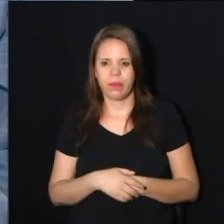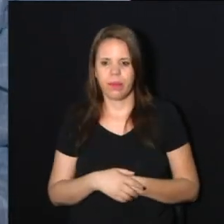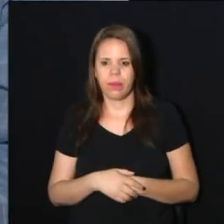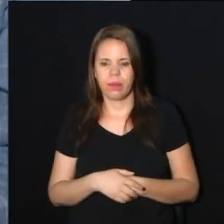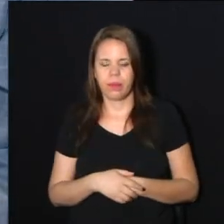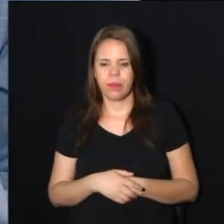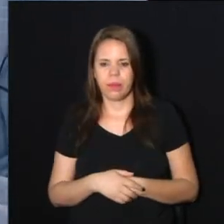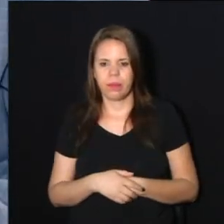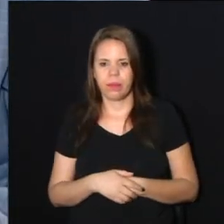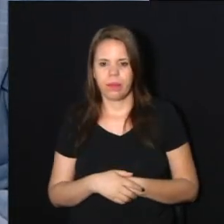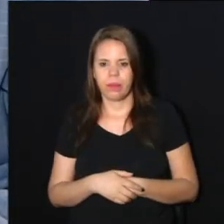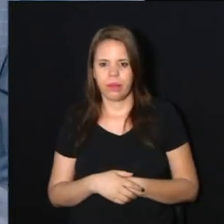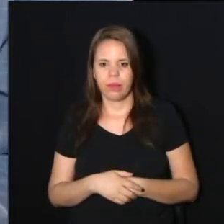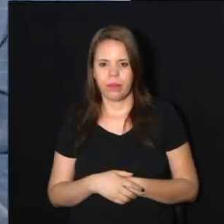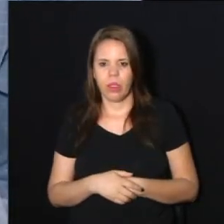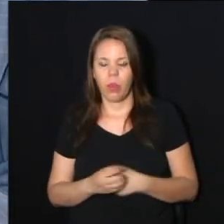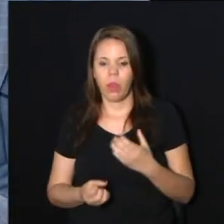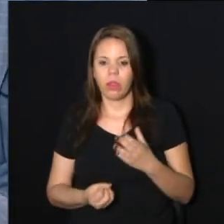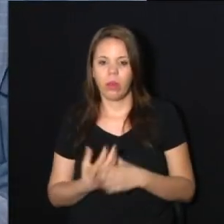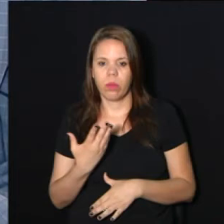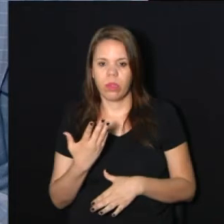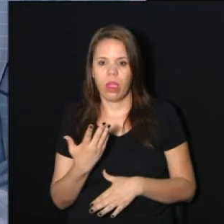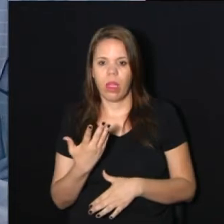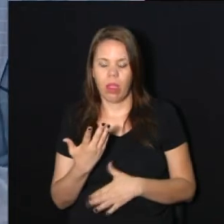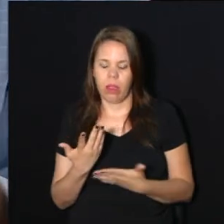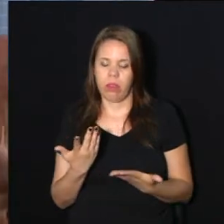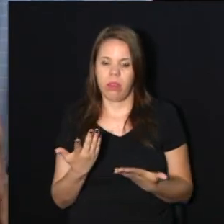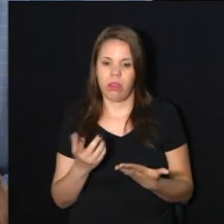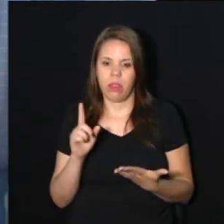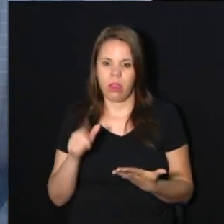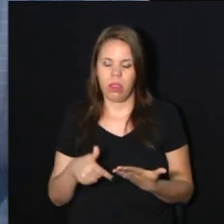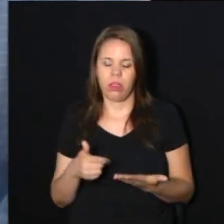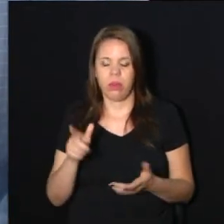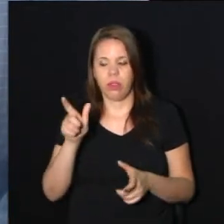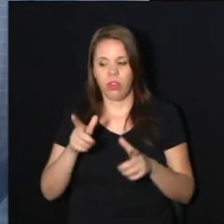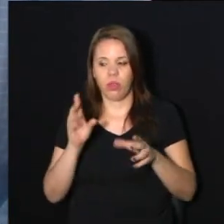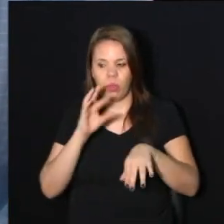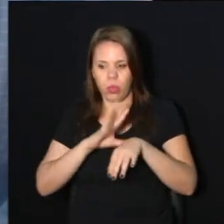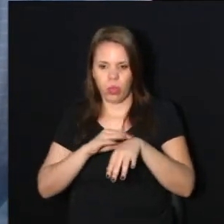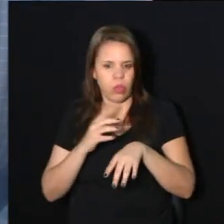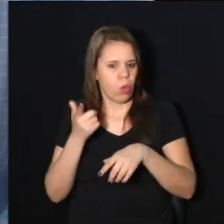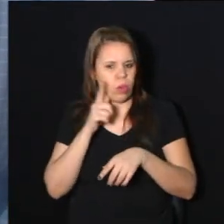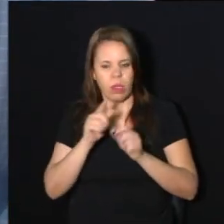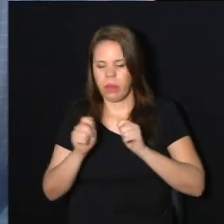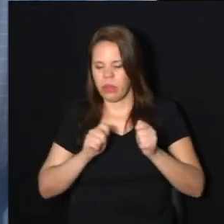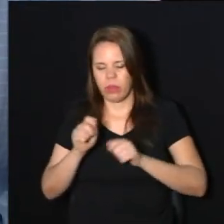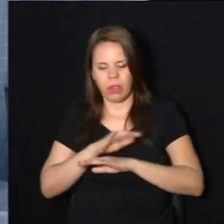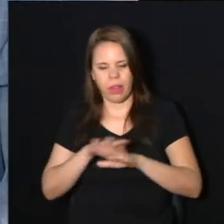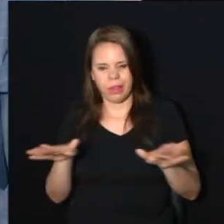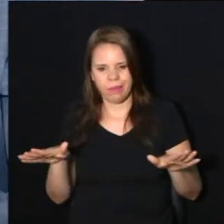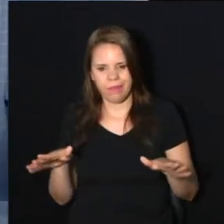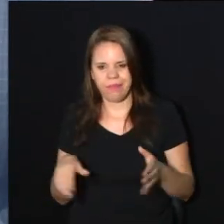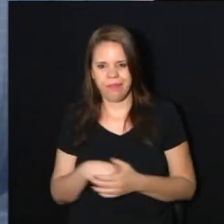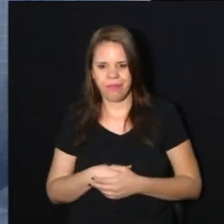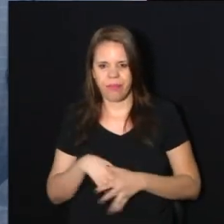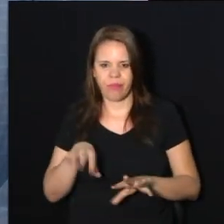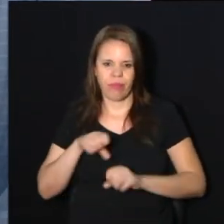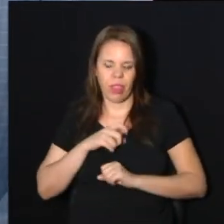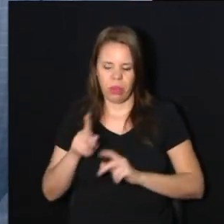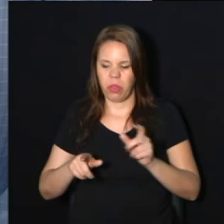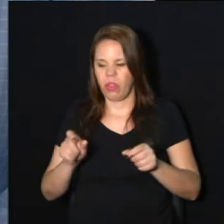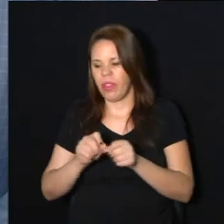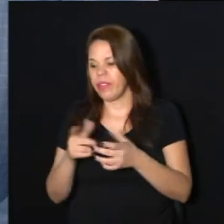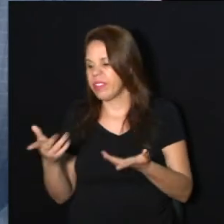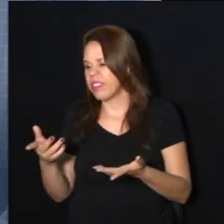medida que quando o quadro se dispara, quando o quadro é disparado, você não consegue mais controlar. E aí o que as pessoas fazem? Você